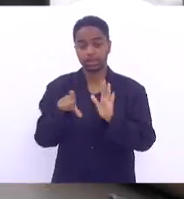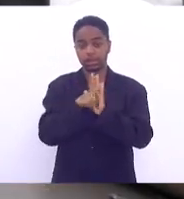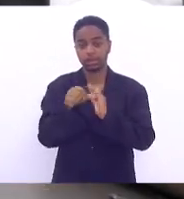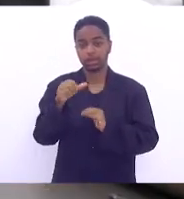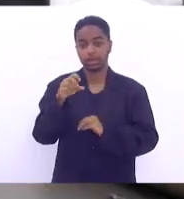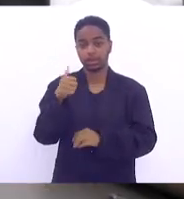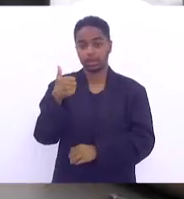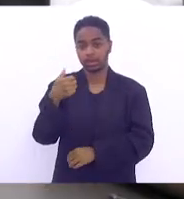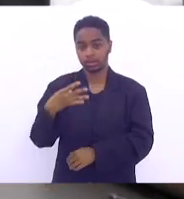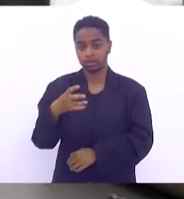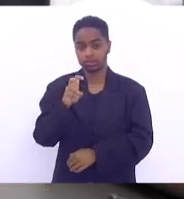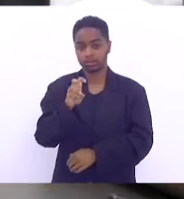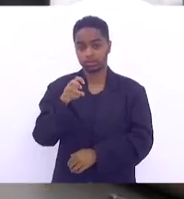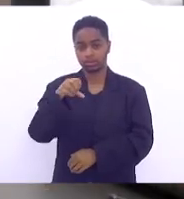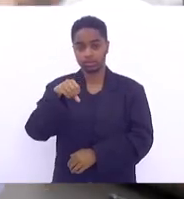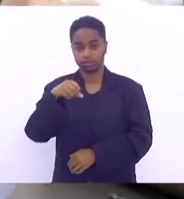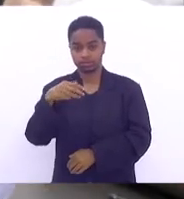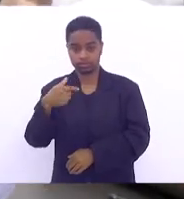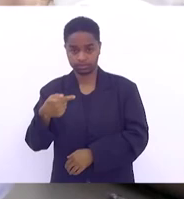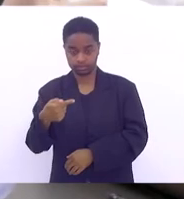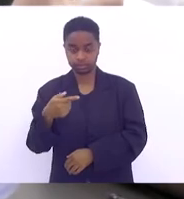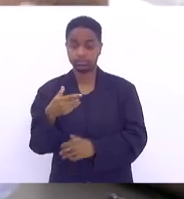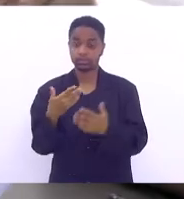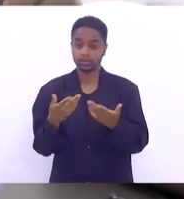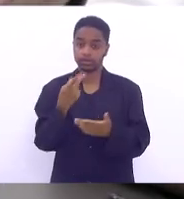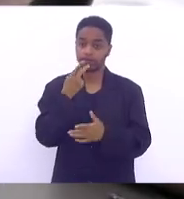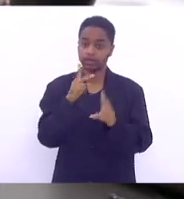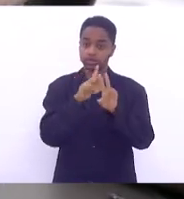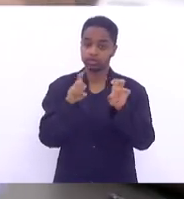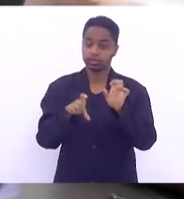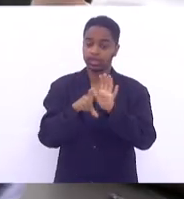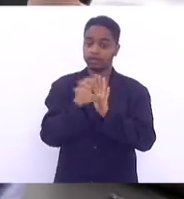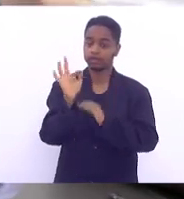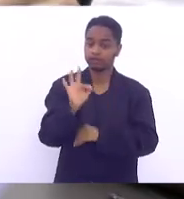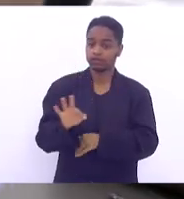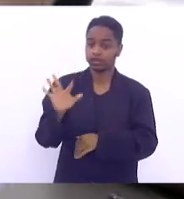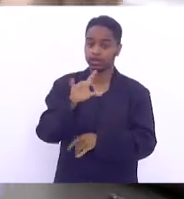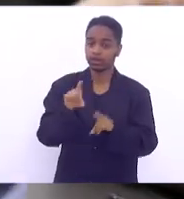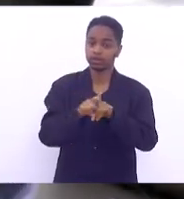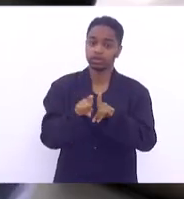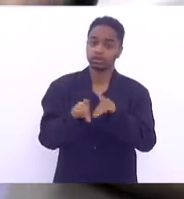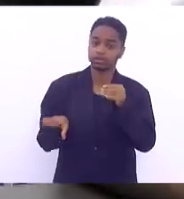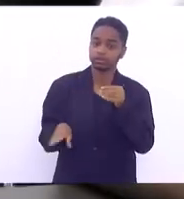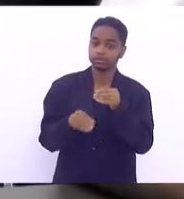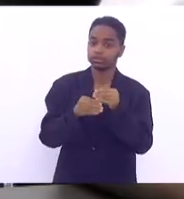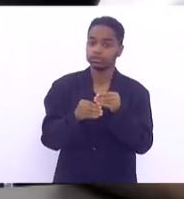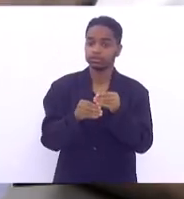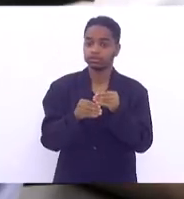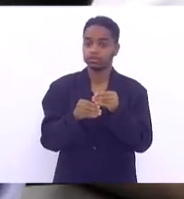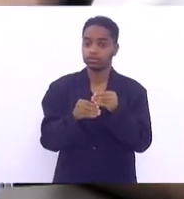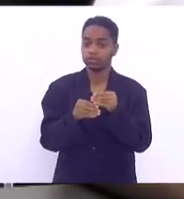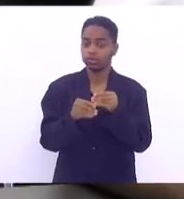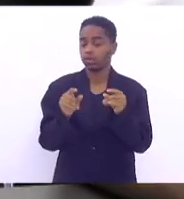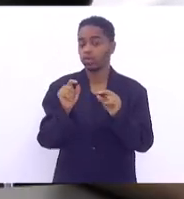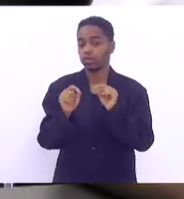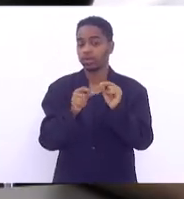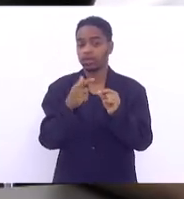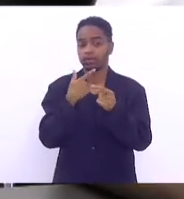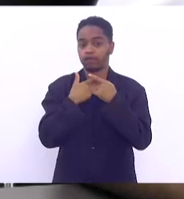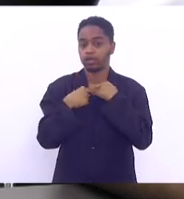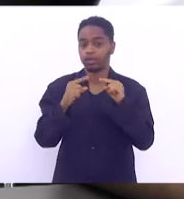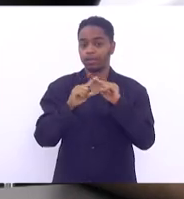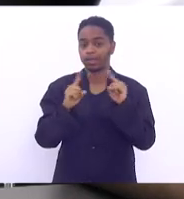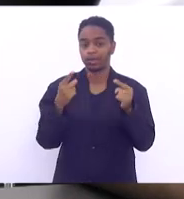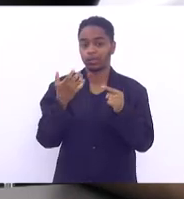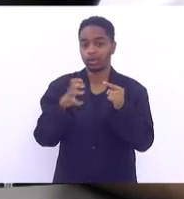14.597. Então, ele se referiria à lei federal e acrescentaria o que ele quer sem a contrariar. Seria